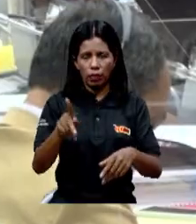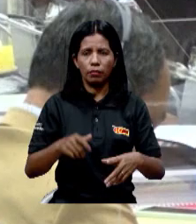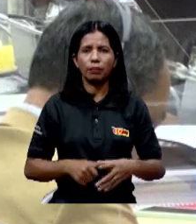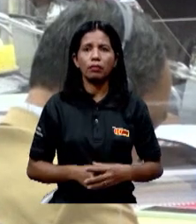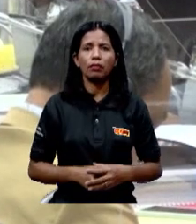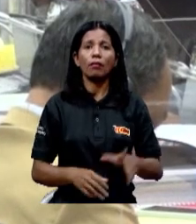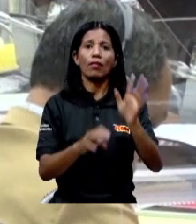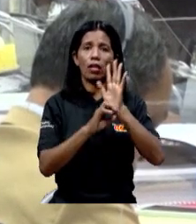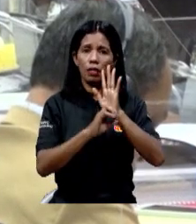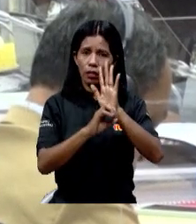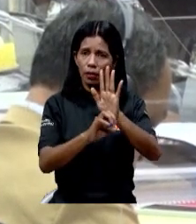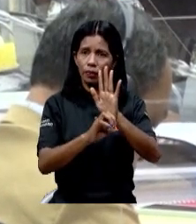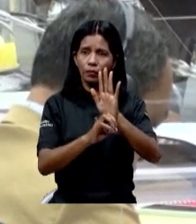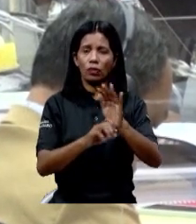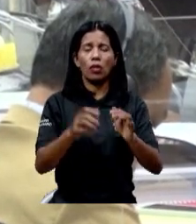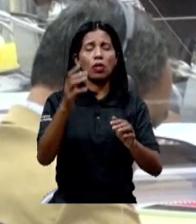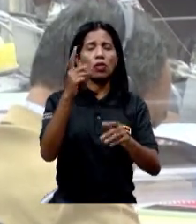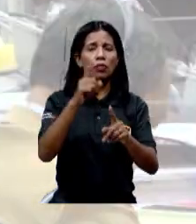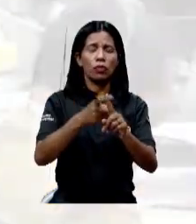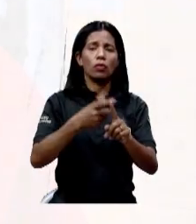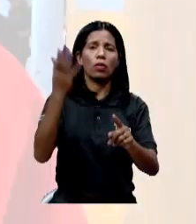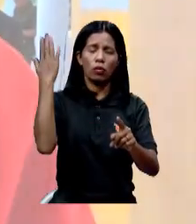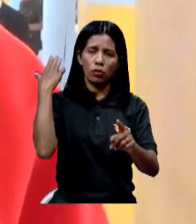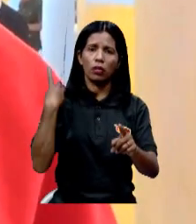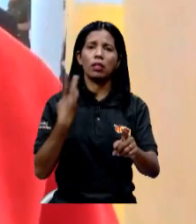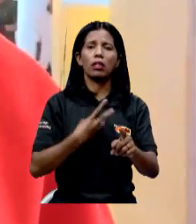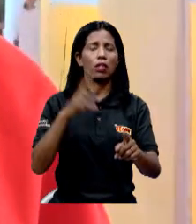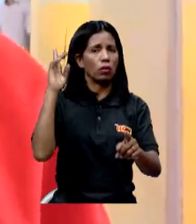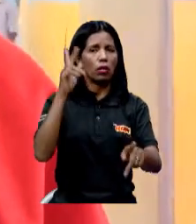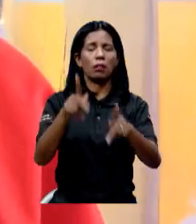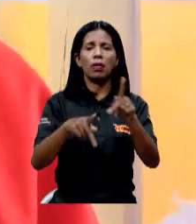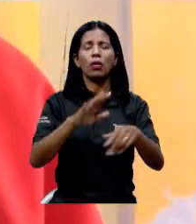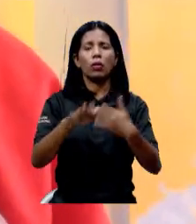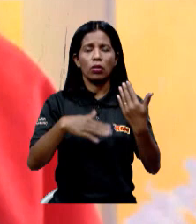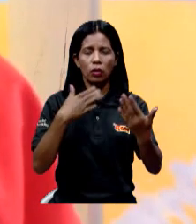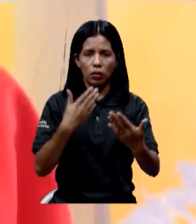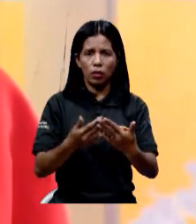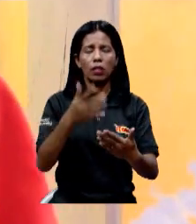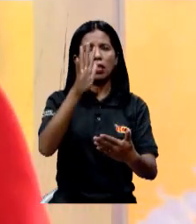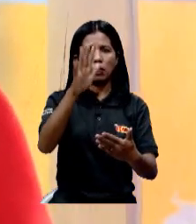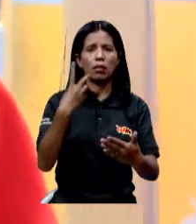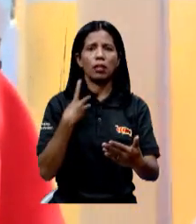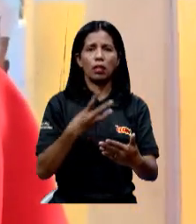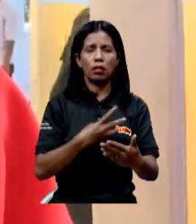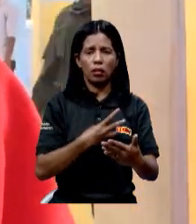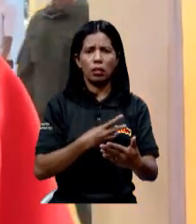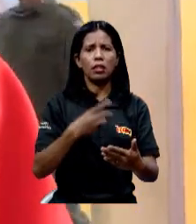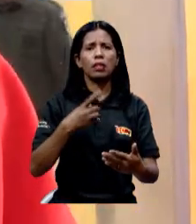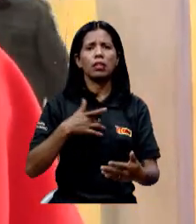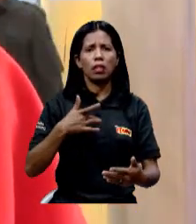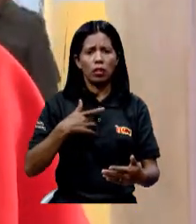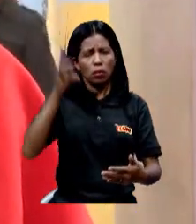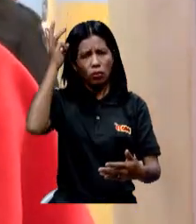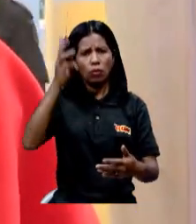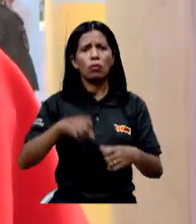ida fulan koto kwa hiri tarona dehan ema mayusin liur ma eto haklak na lima na ma eto ita atrapayo ituan mo o